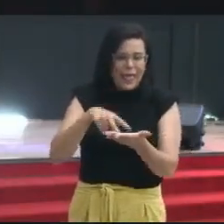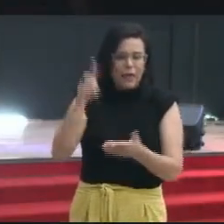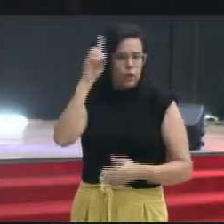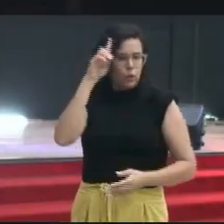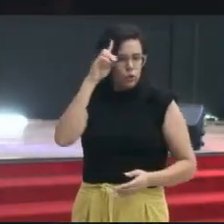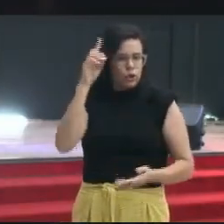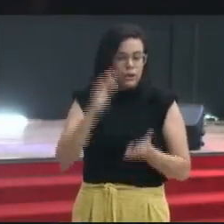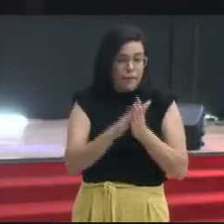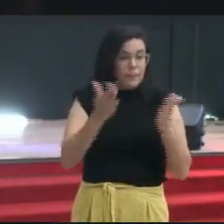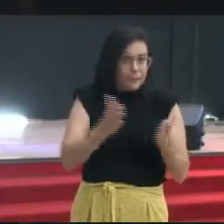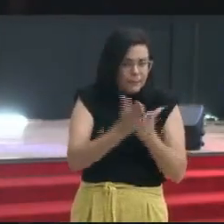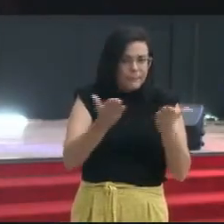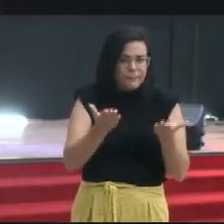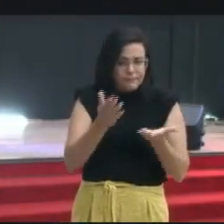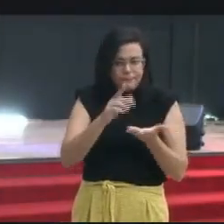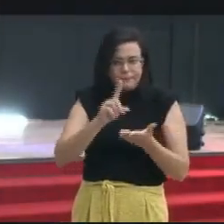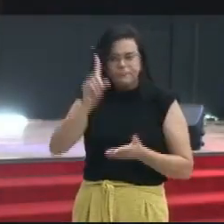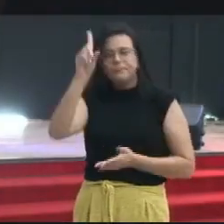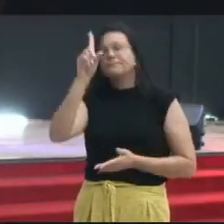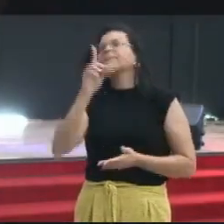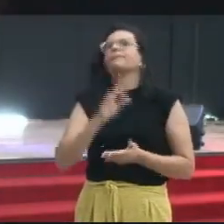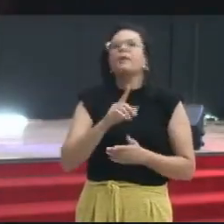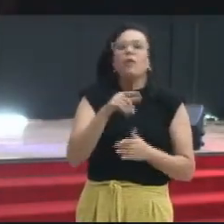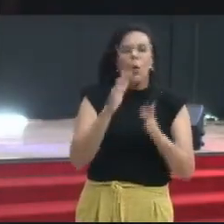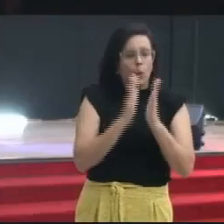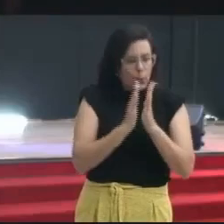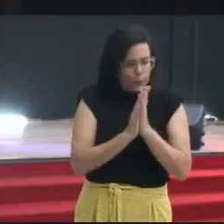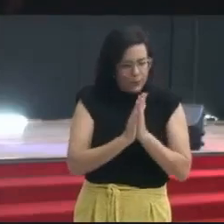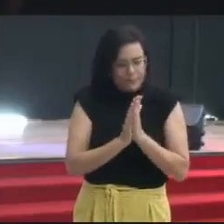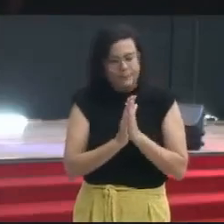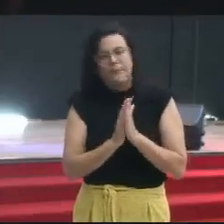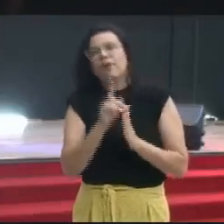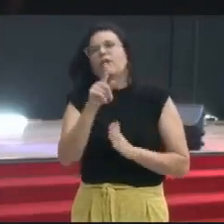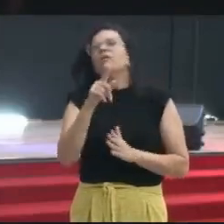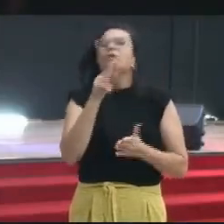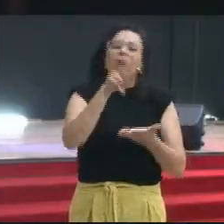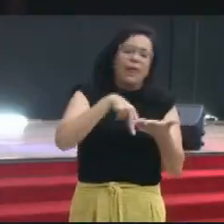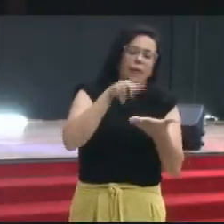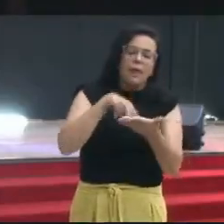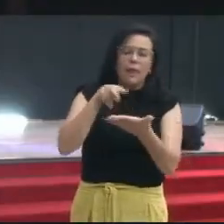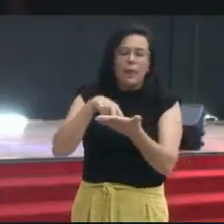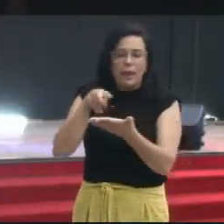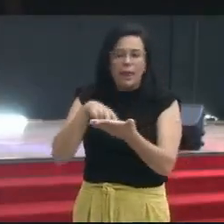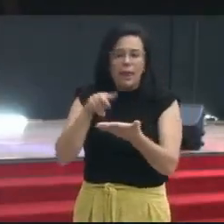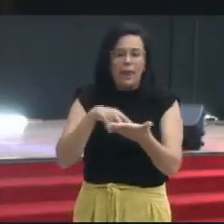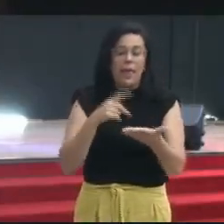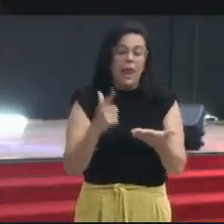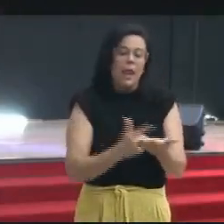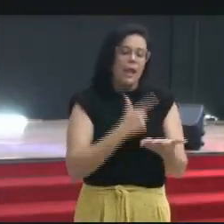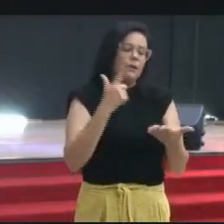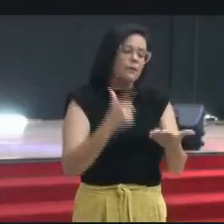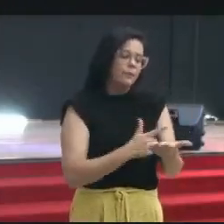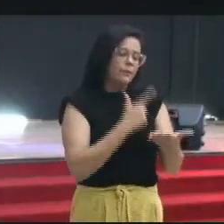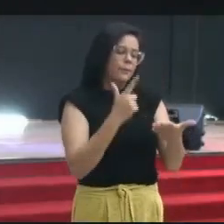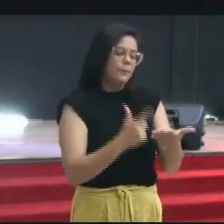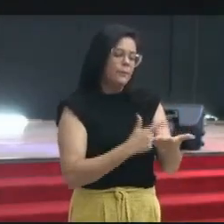dias? Você ora? Você lê um bom livro cristão? Você busca a presença de